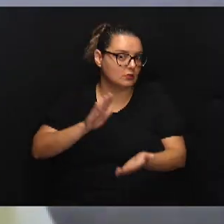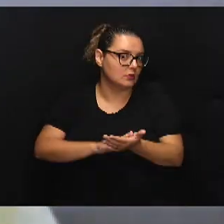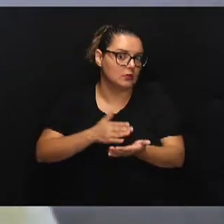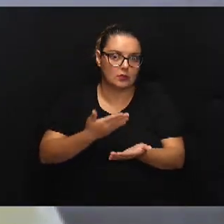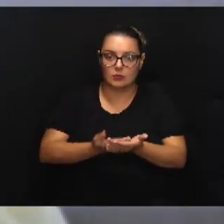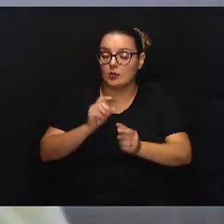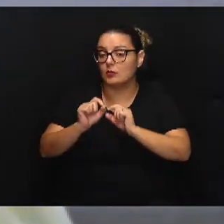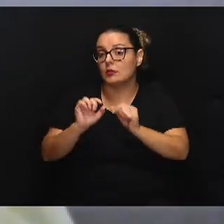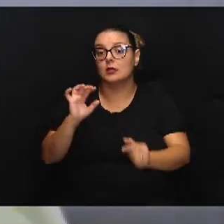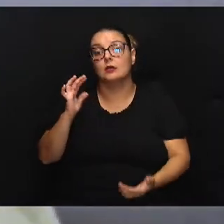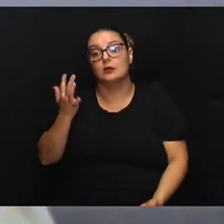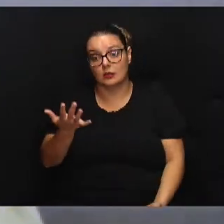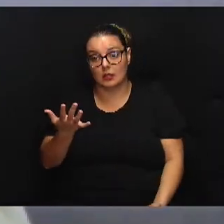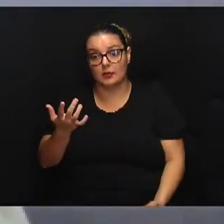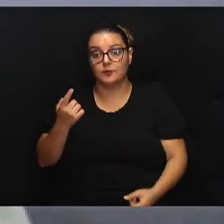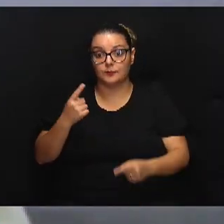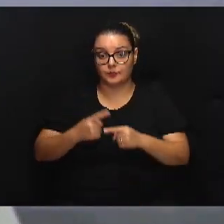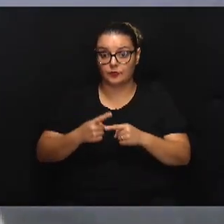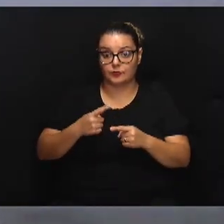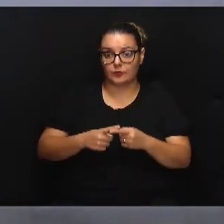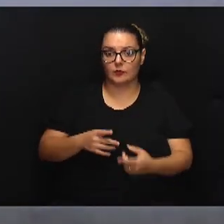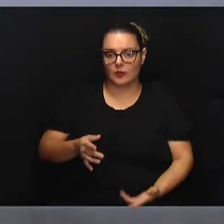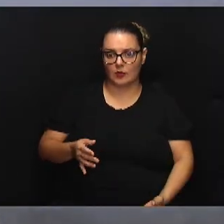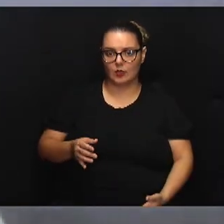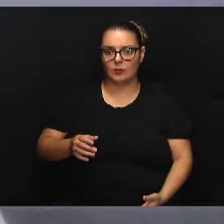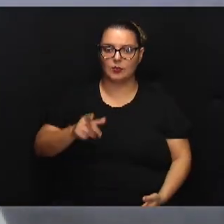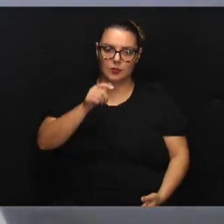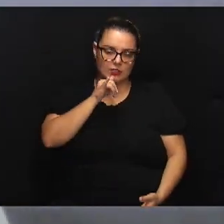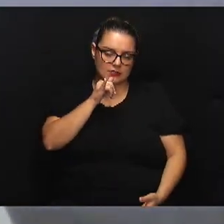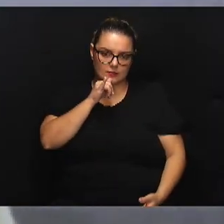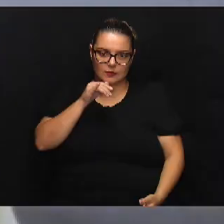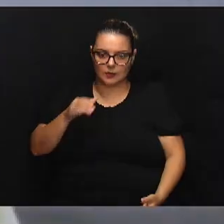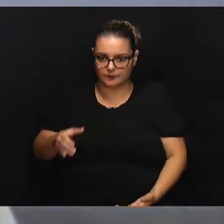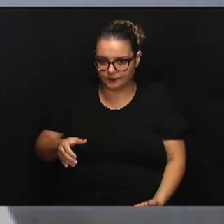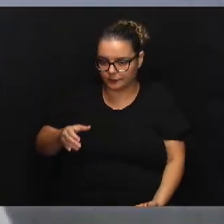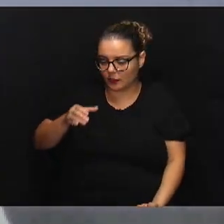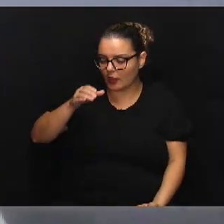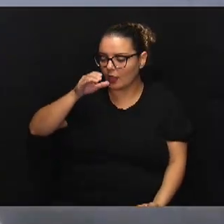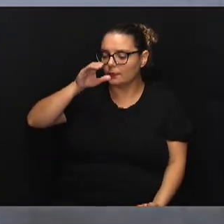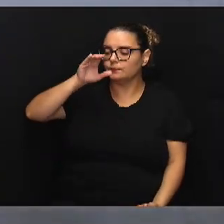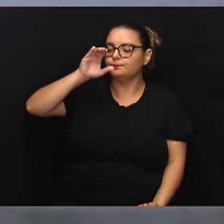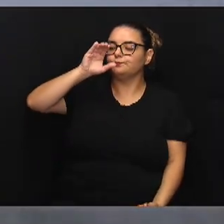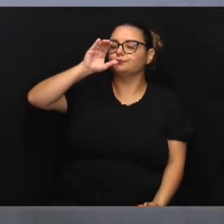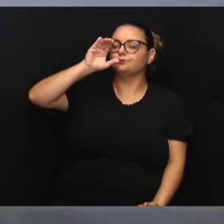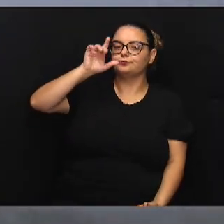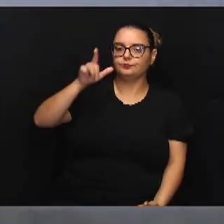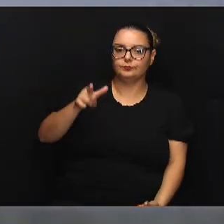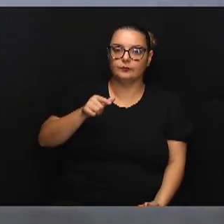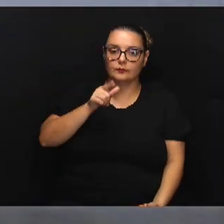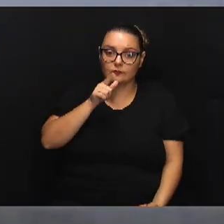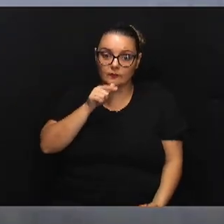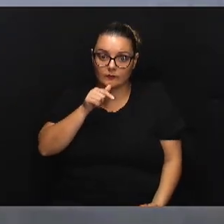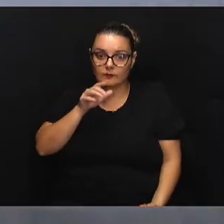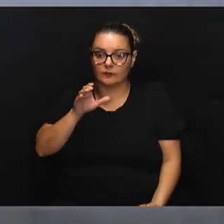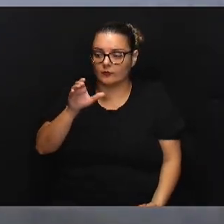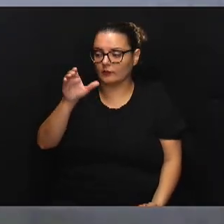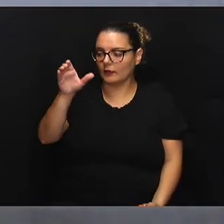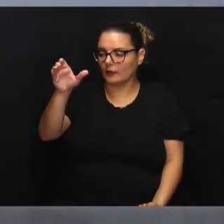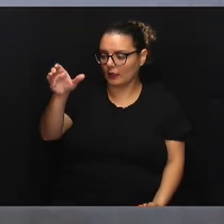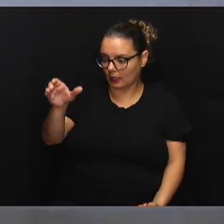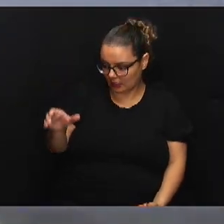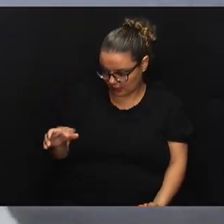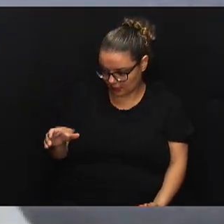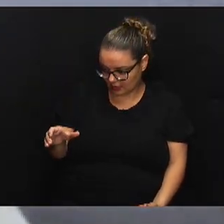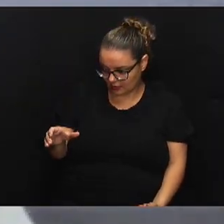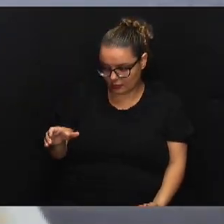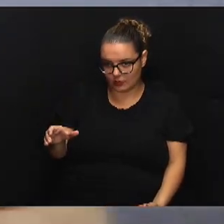está acontecendo. Porque até eu tomei um copo de água, eu tomei a água, essa água eu tenho que colocar essa água aqui,